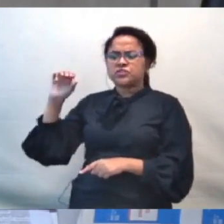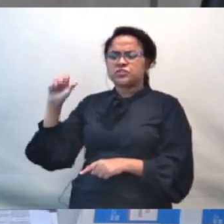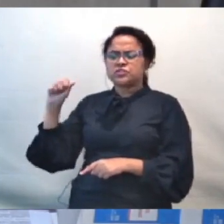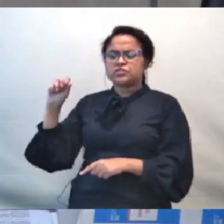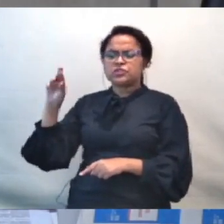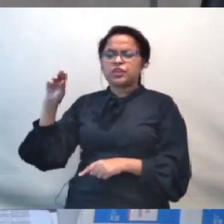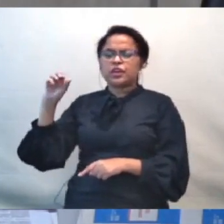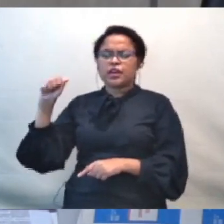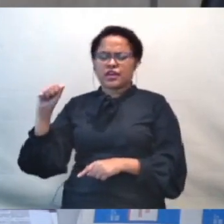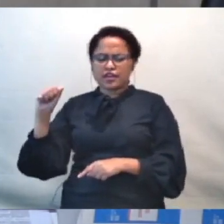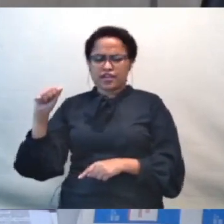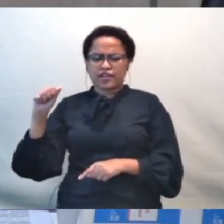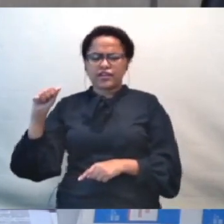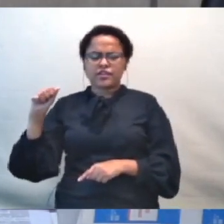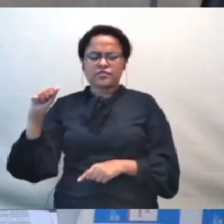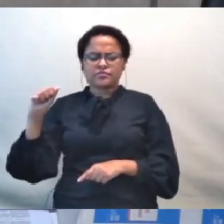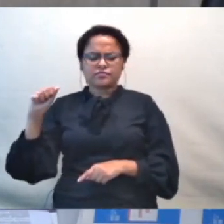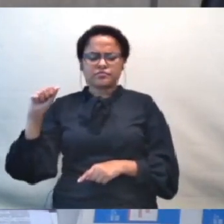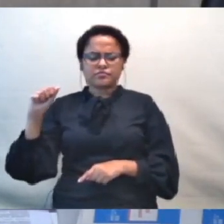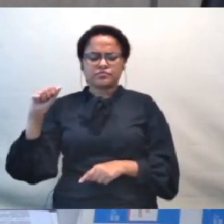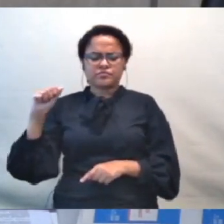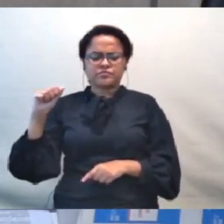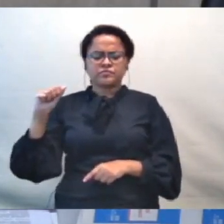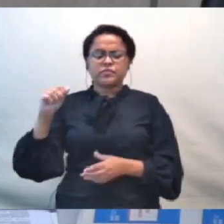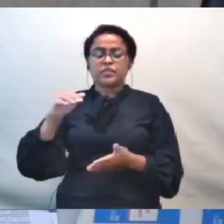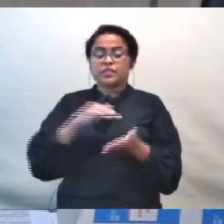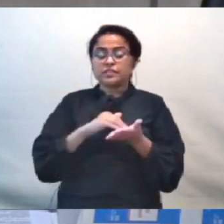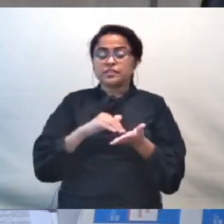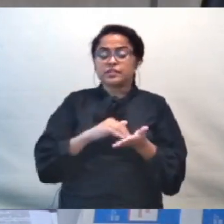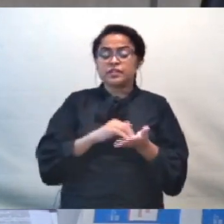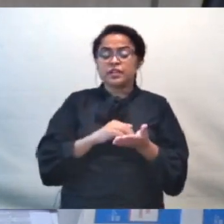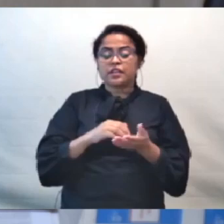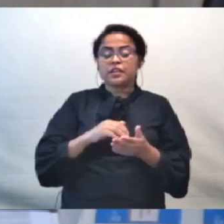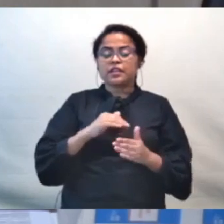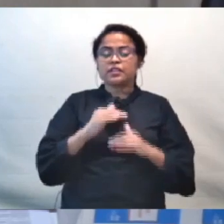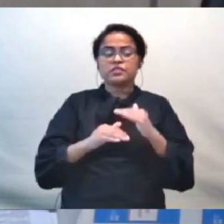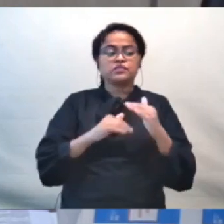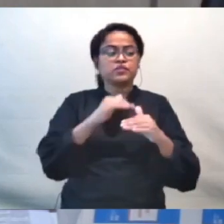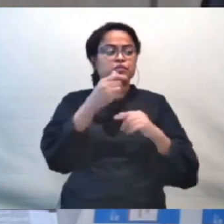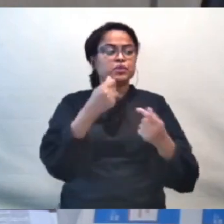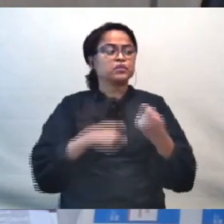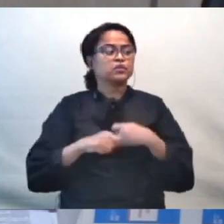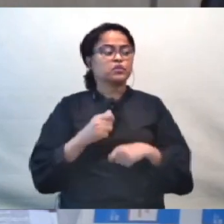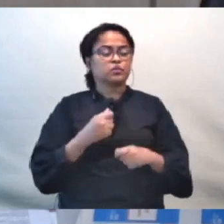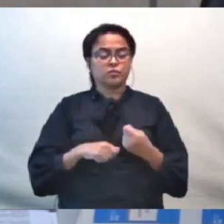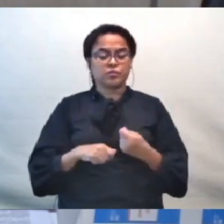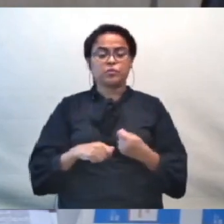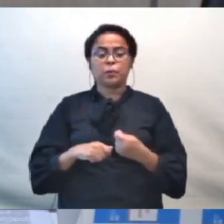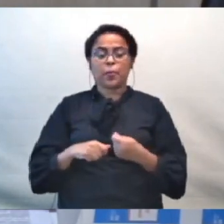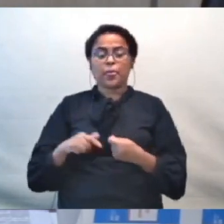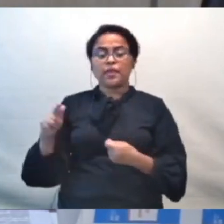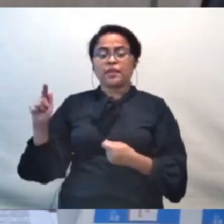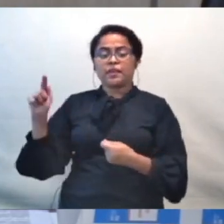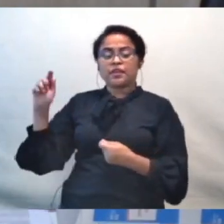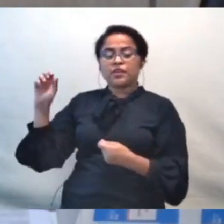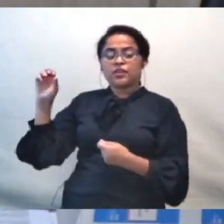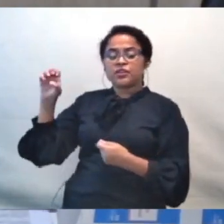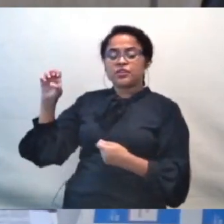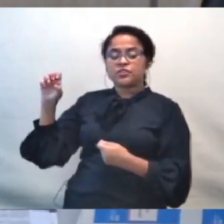secretária de Adjunto da Secretaria de Desenvolvimento Econômico. Jean Matos, que é nosso presidente da